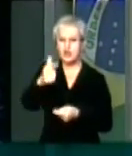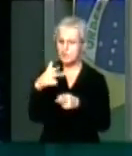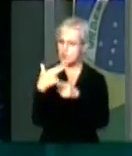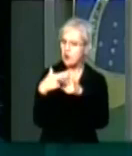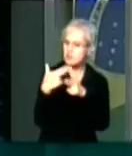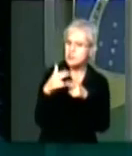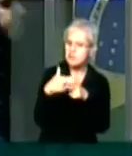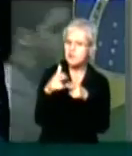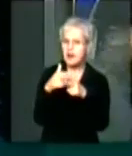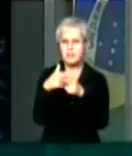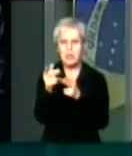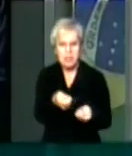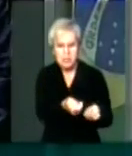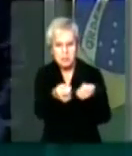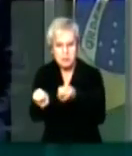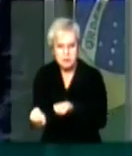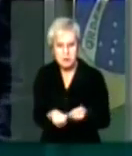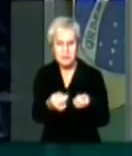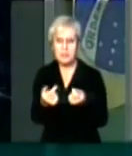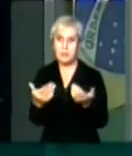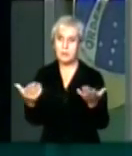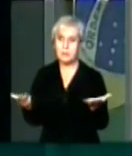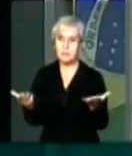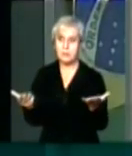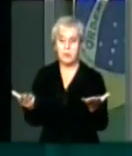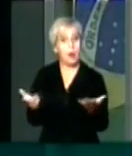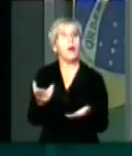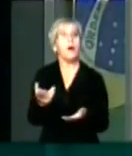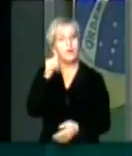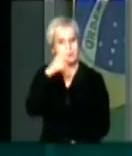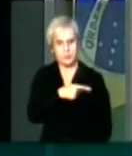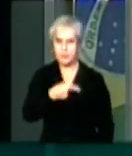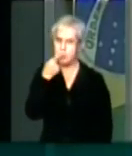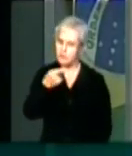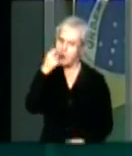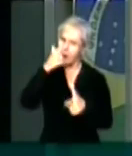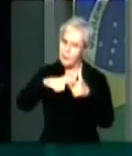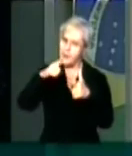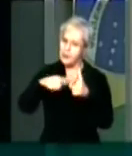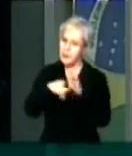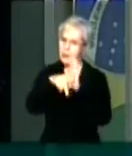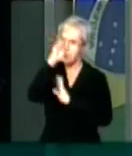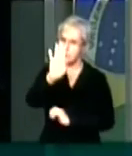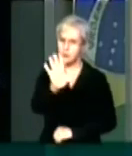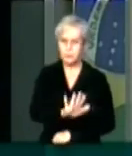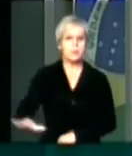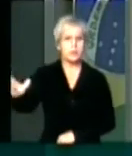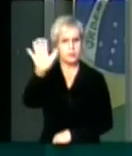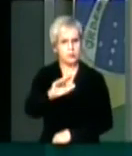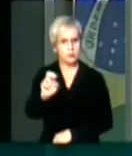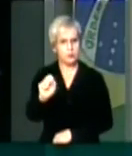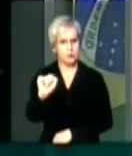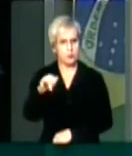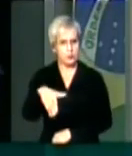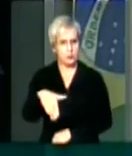nosso país. Não que ela não tocasse nos problemas que afligem o brasileiro. O que o